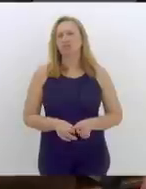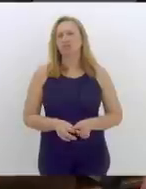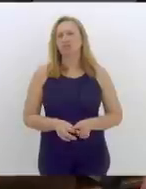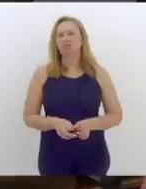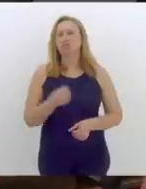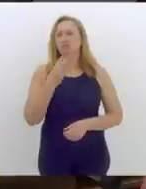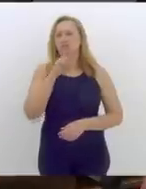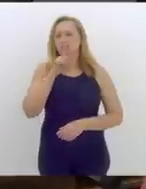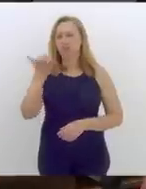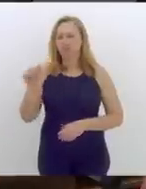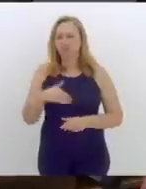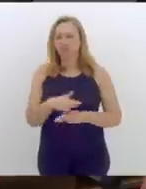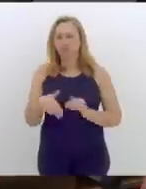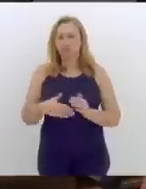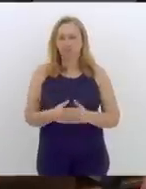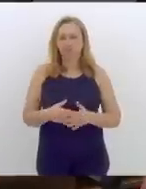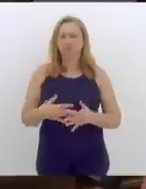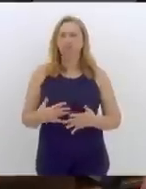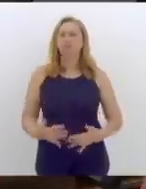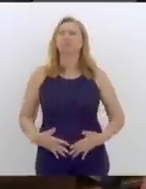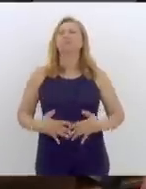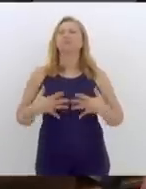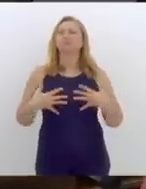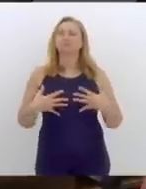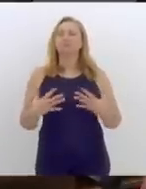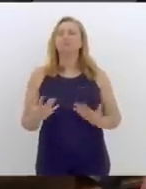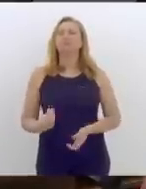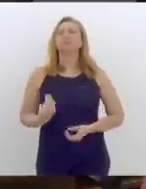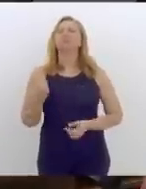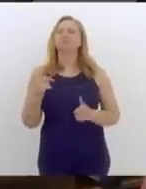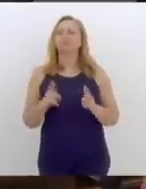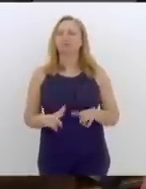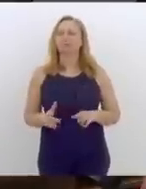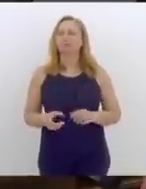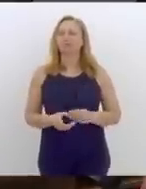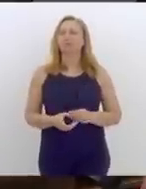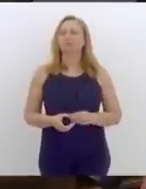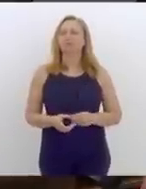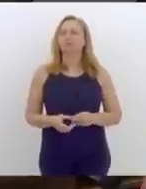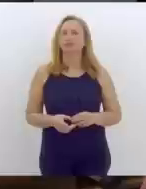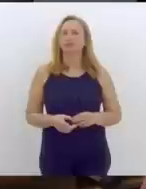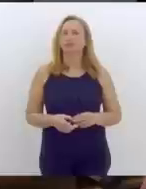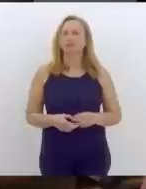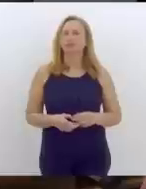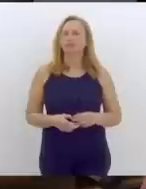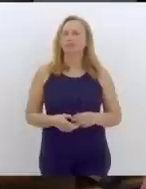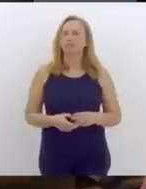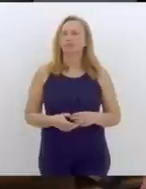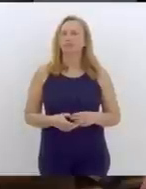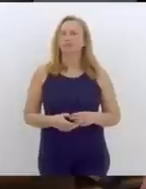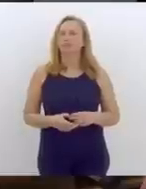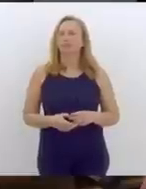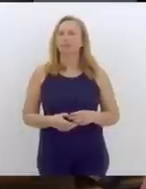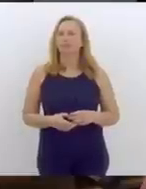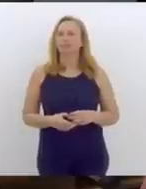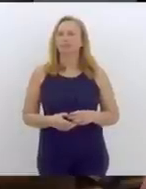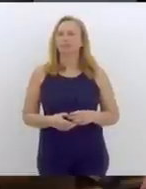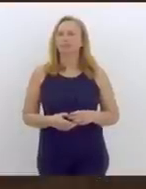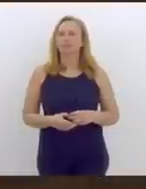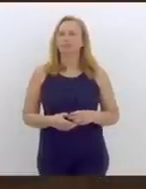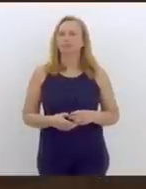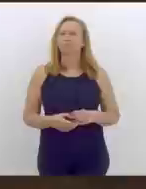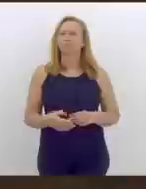Bom dia a todos bom dia É um prazer imenso poder estar aqui o nosso Nobre